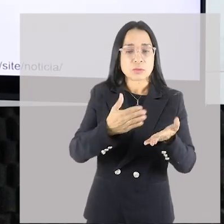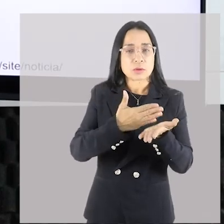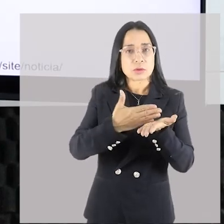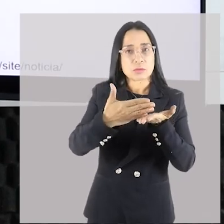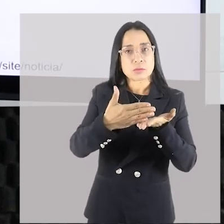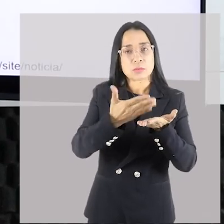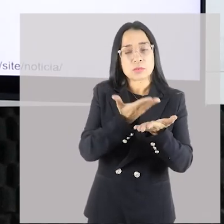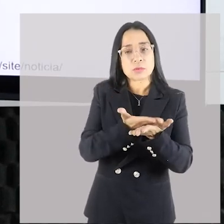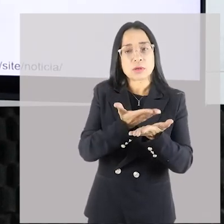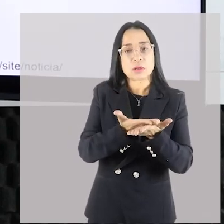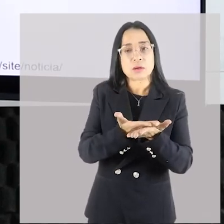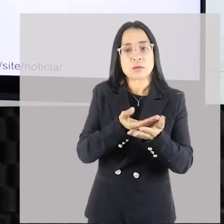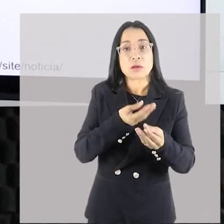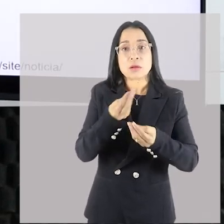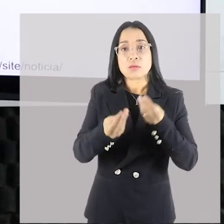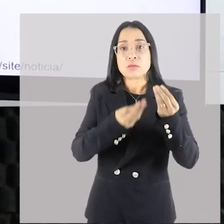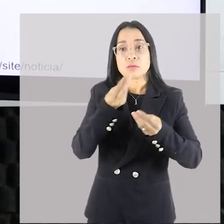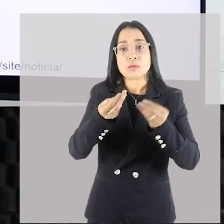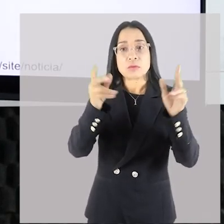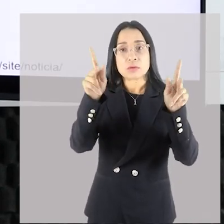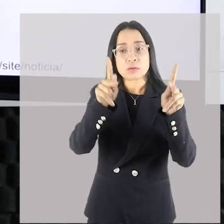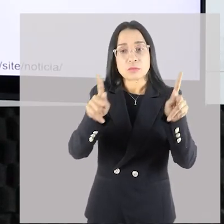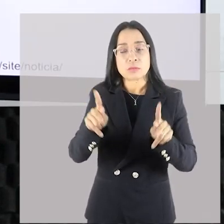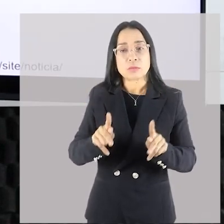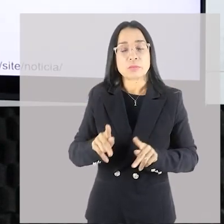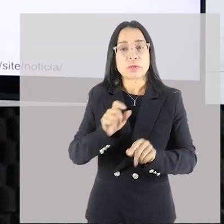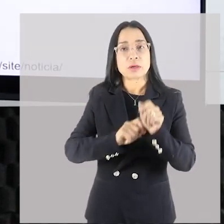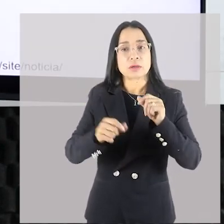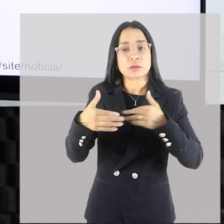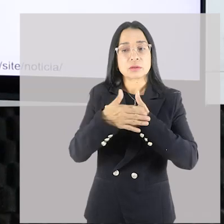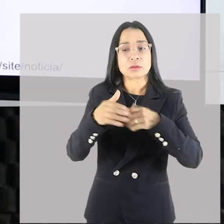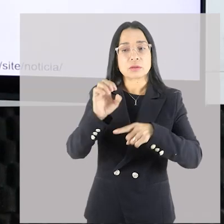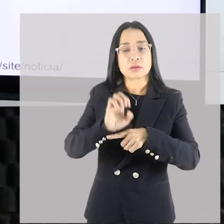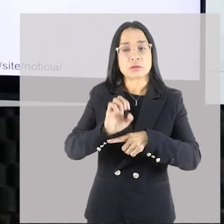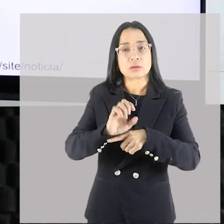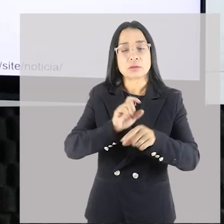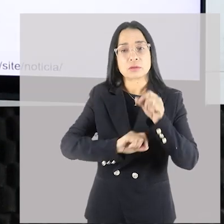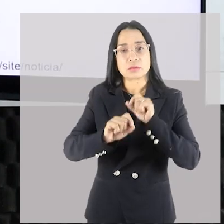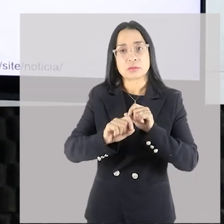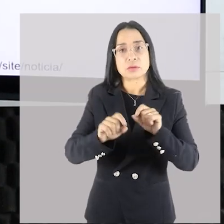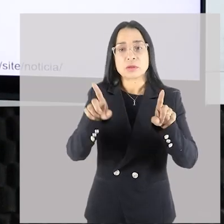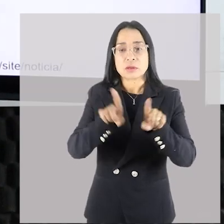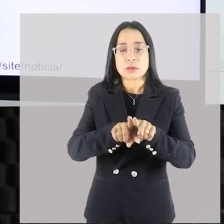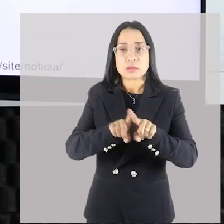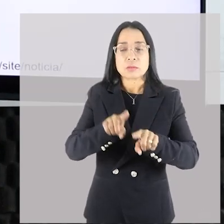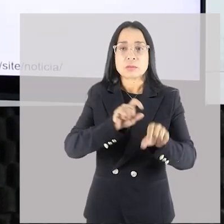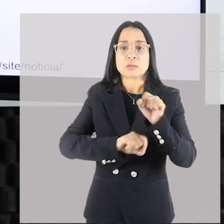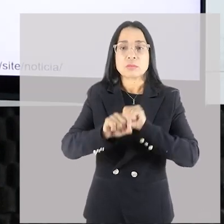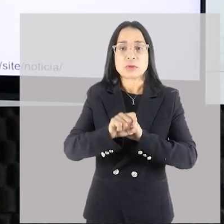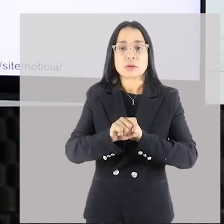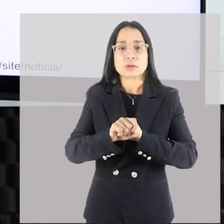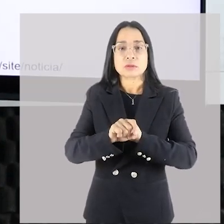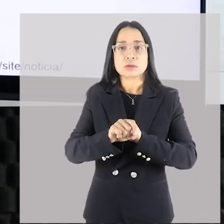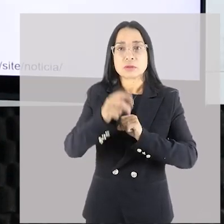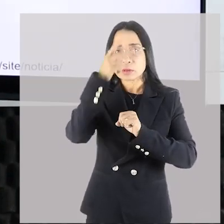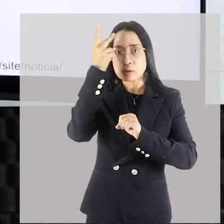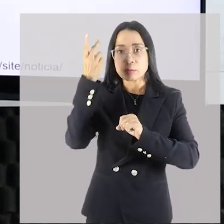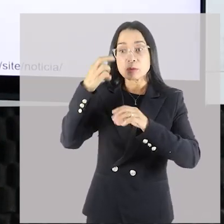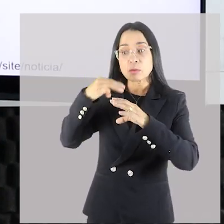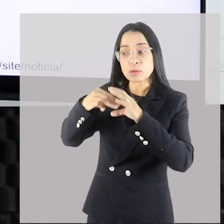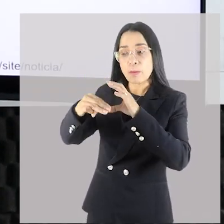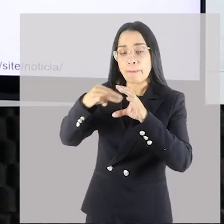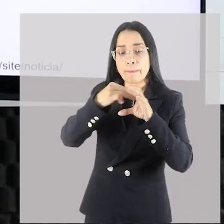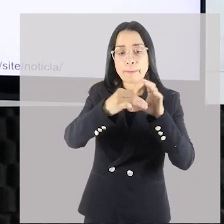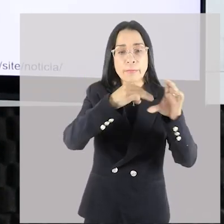uma forma de trégua, de paz entre essas cidades e estados, e aí tinham os mensageiros que iam